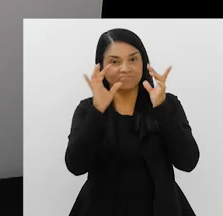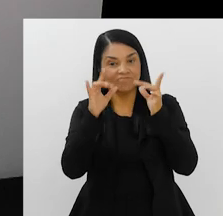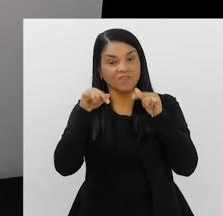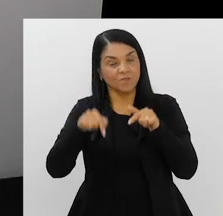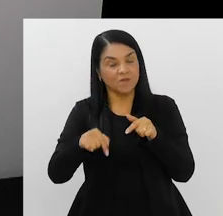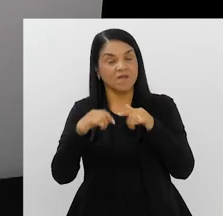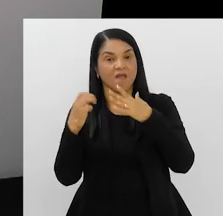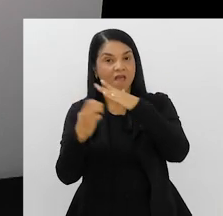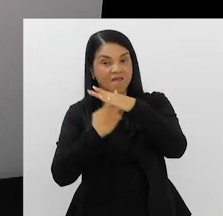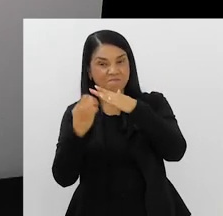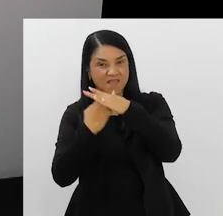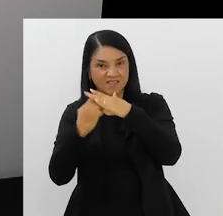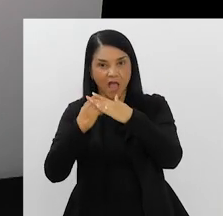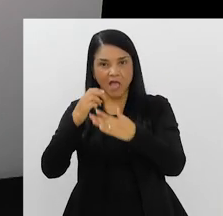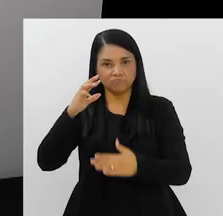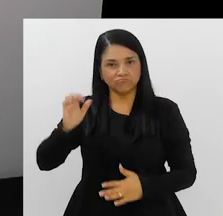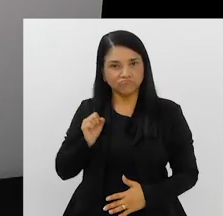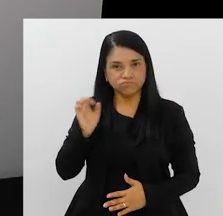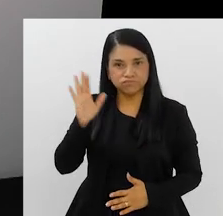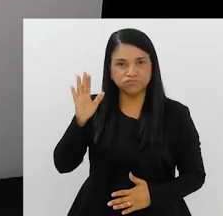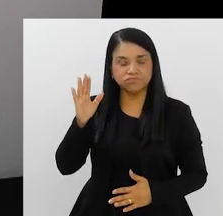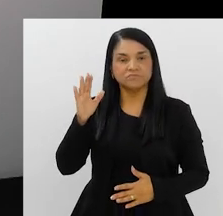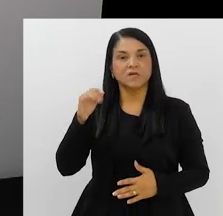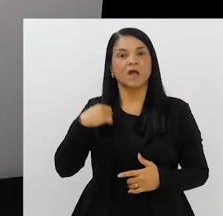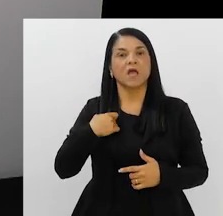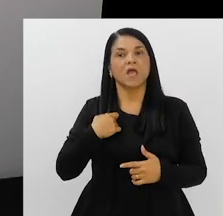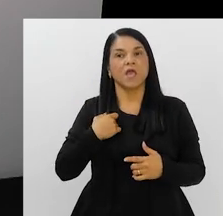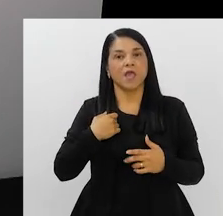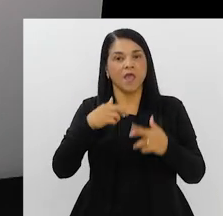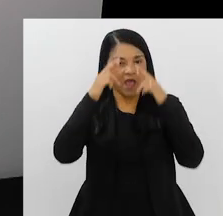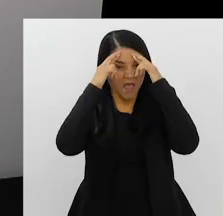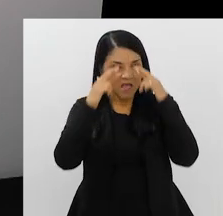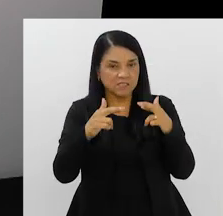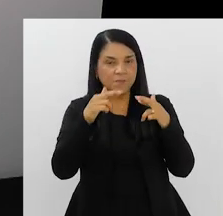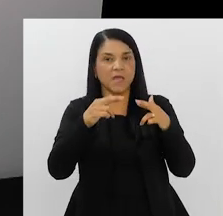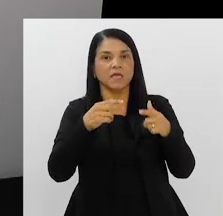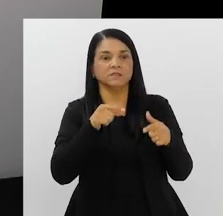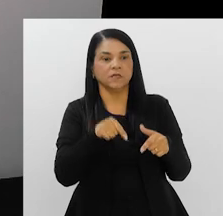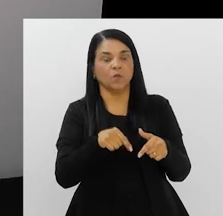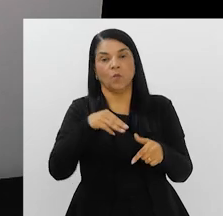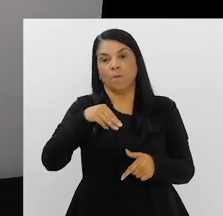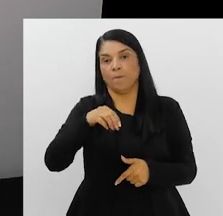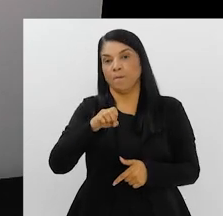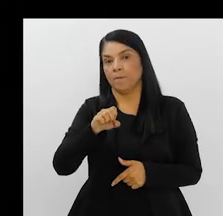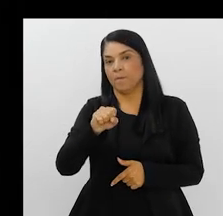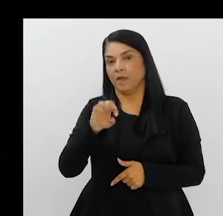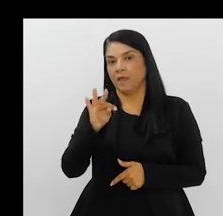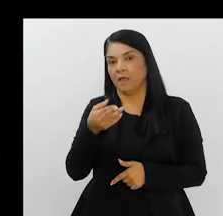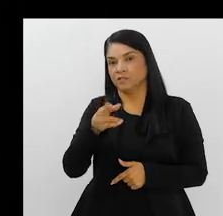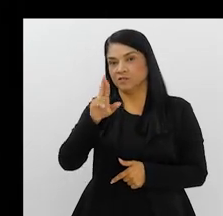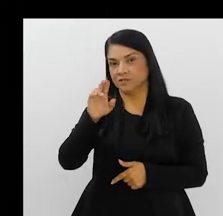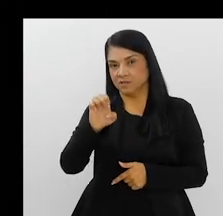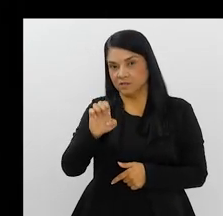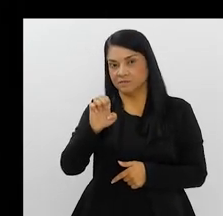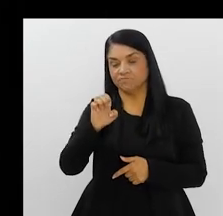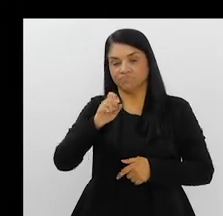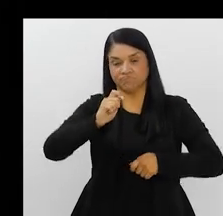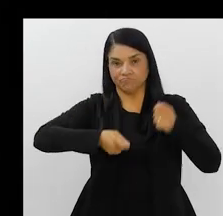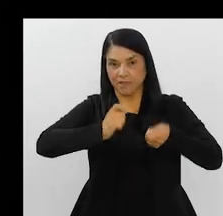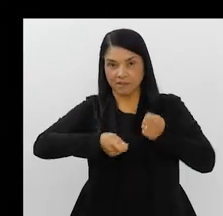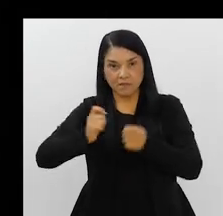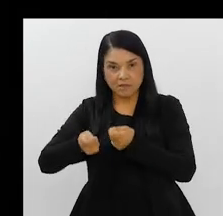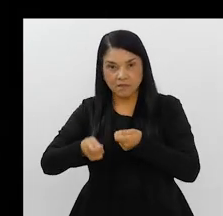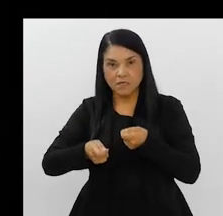é a festa democrática, é por causa desses pontos. Né? Tem outros segmentos, né? quem manda na bateria, não importa de